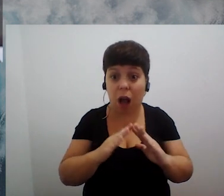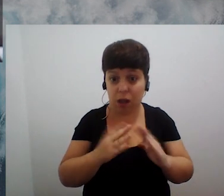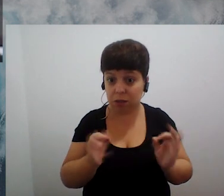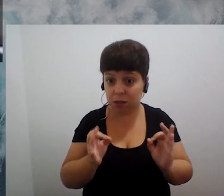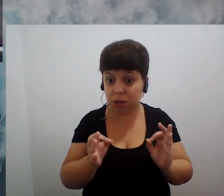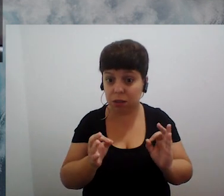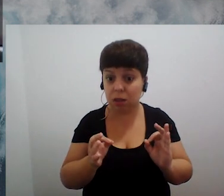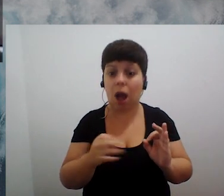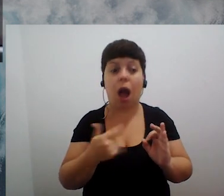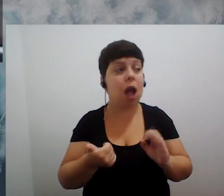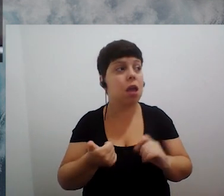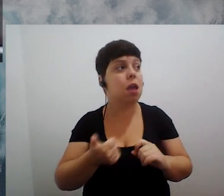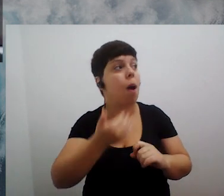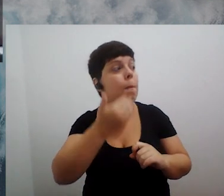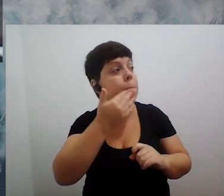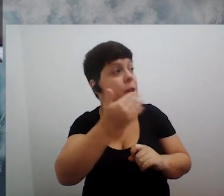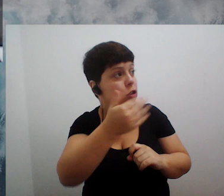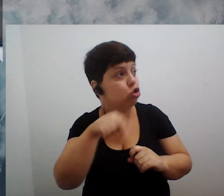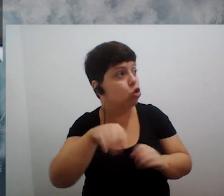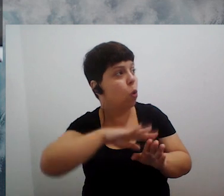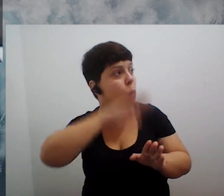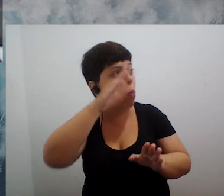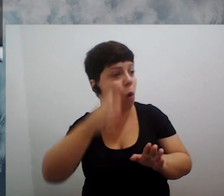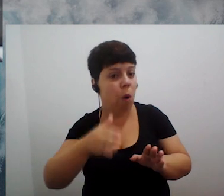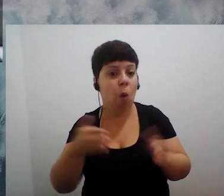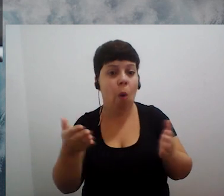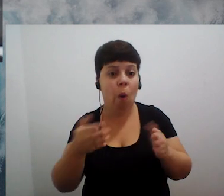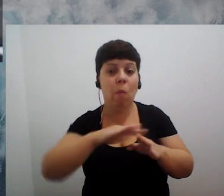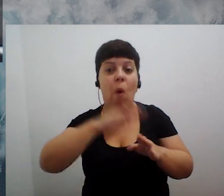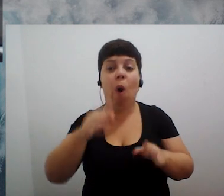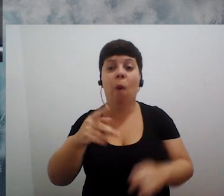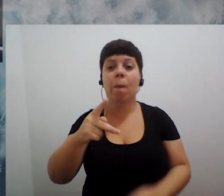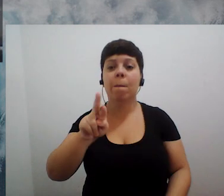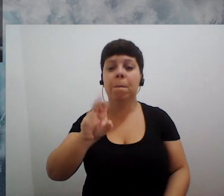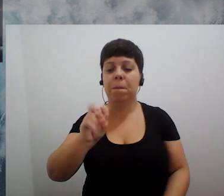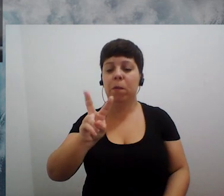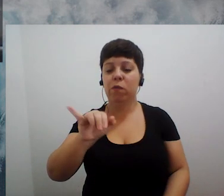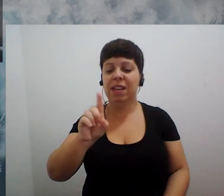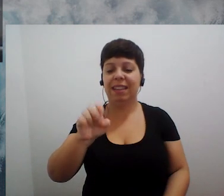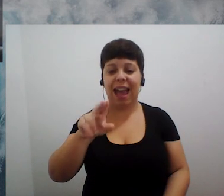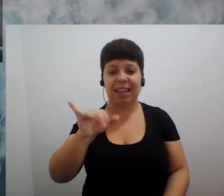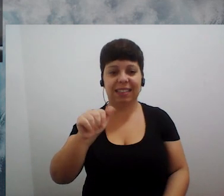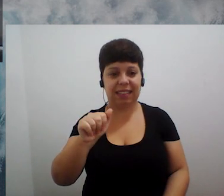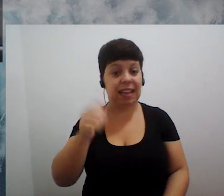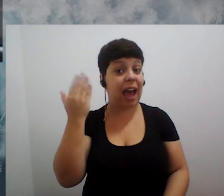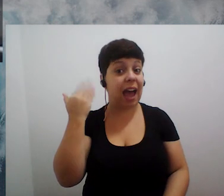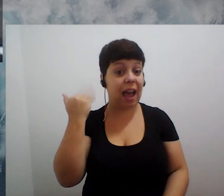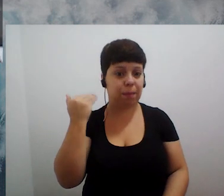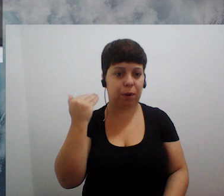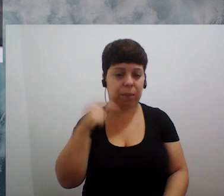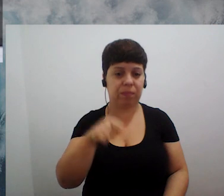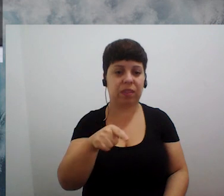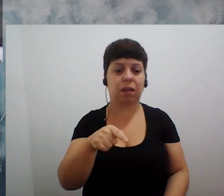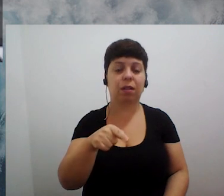lugar. E aí, eles pediram, né, para ocupar o que hoje a gente chama de Morro da Providência. E, na